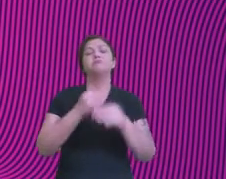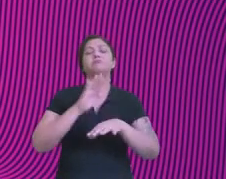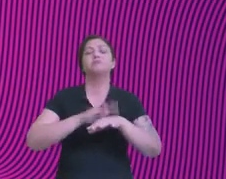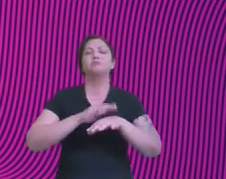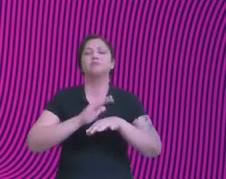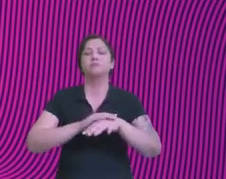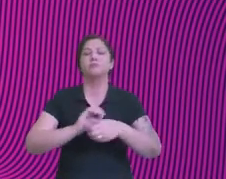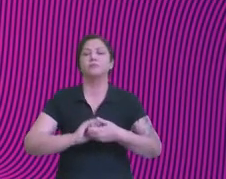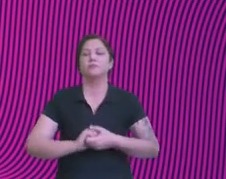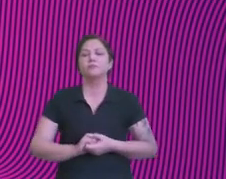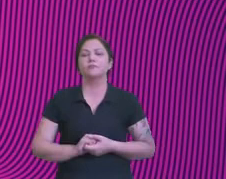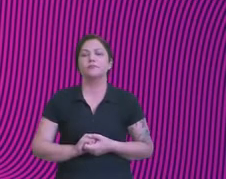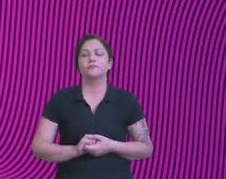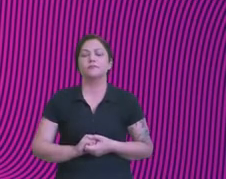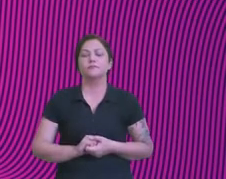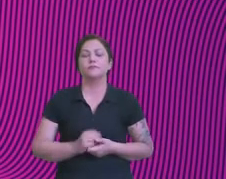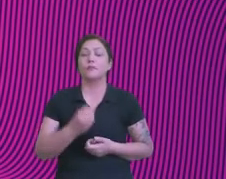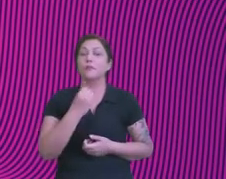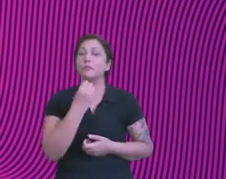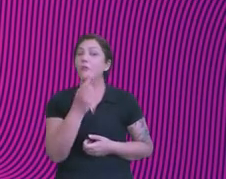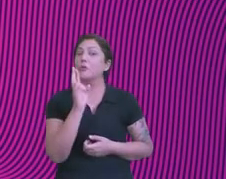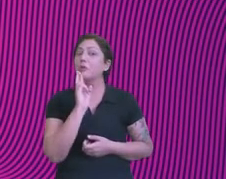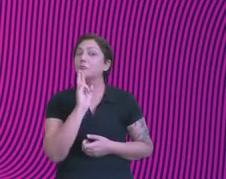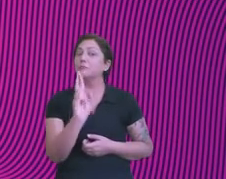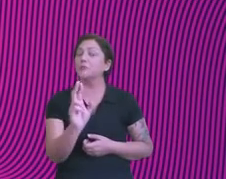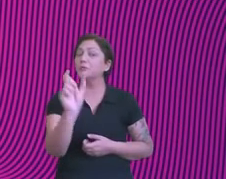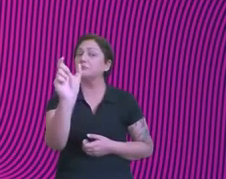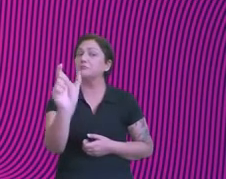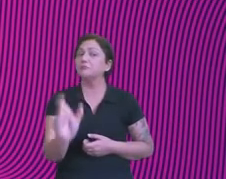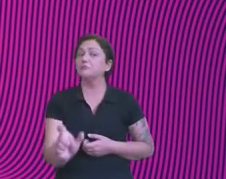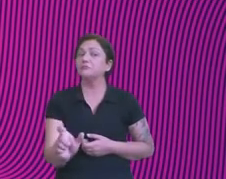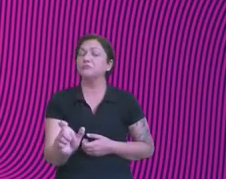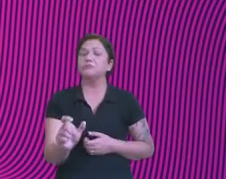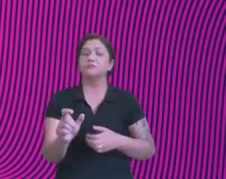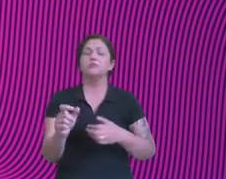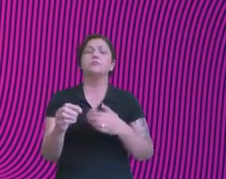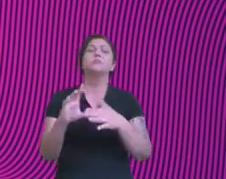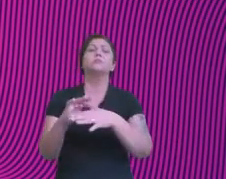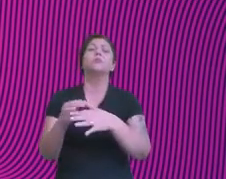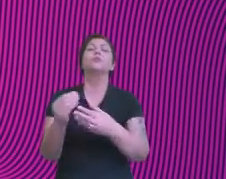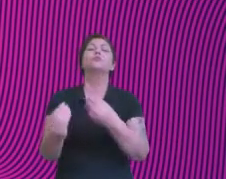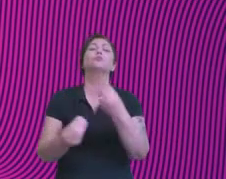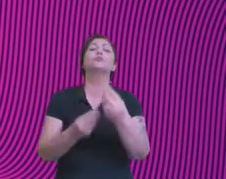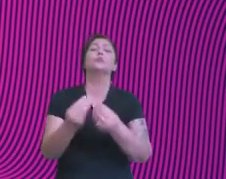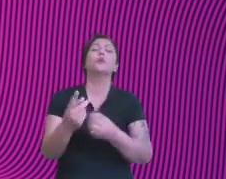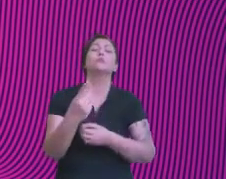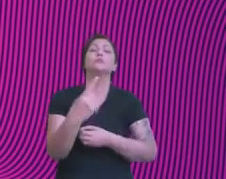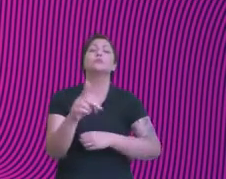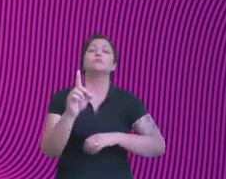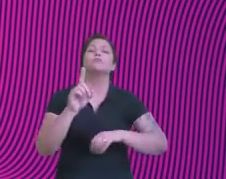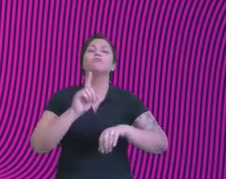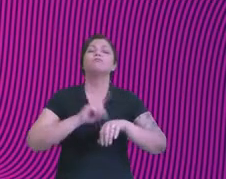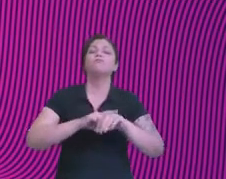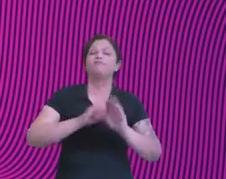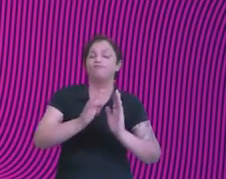teve essa boa resposta, qual o timing de cirurgia